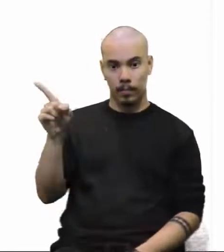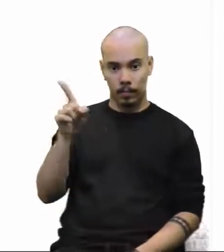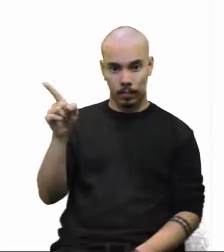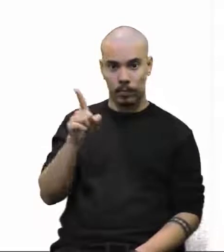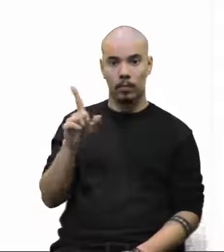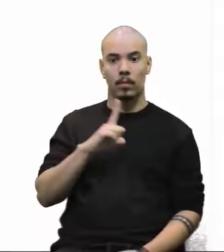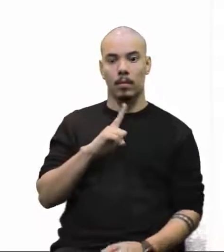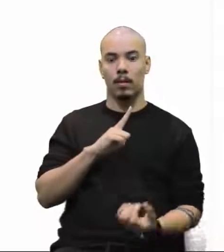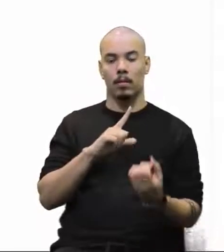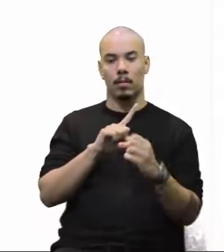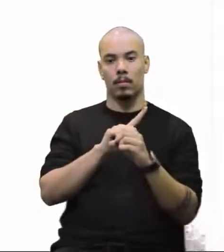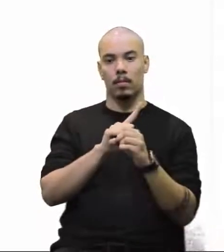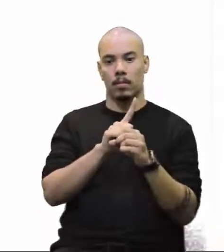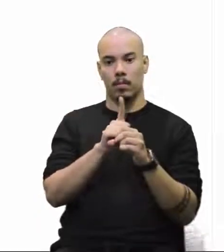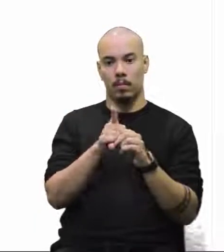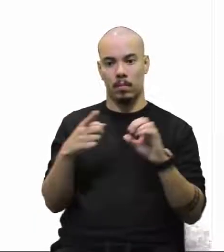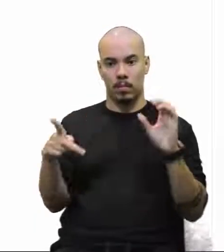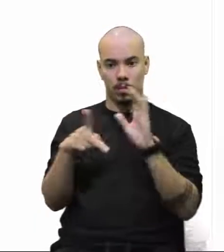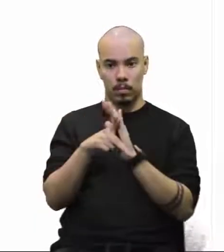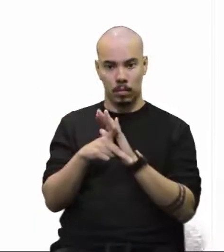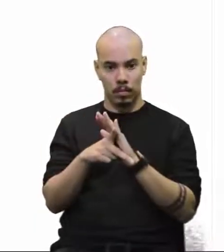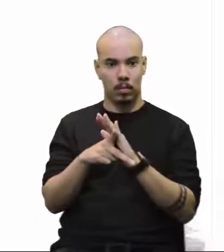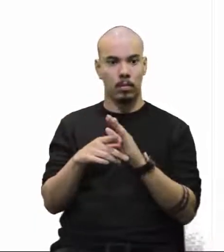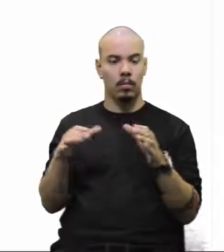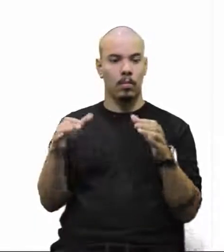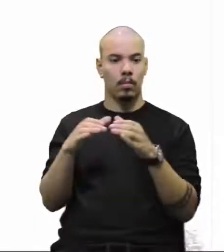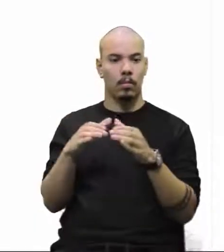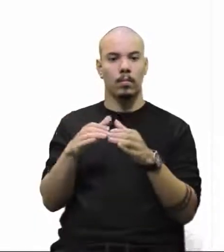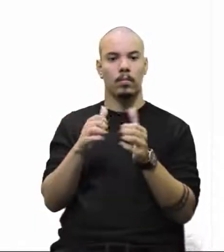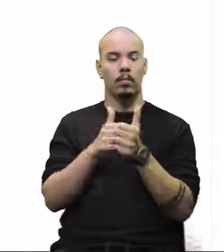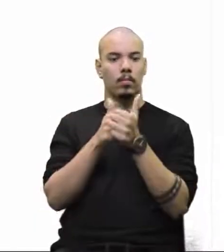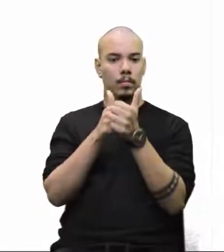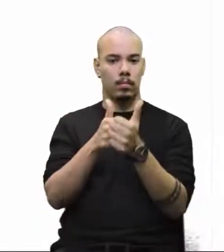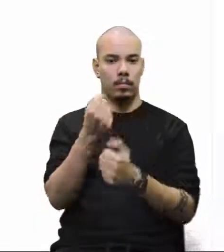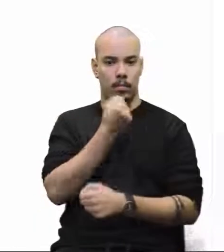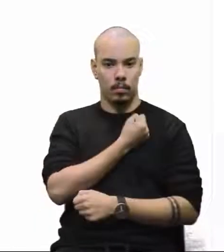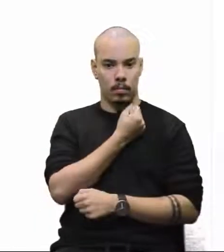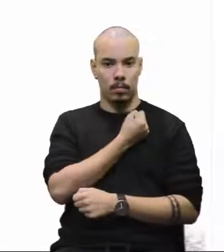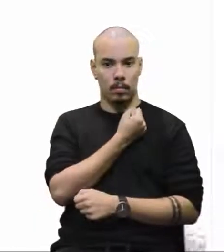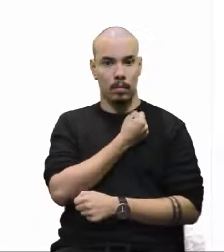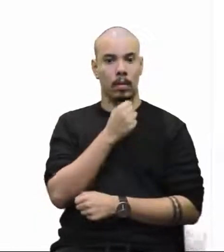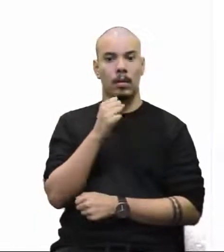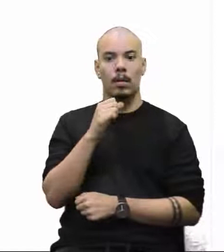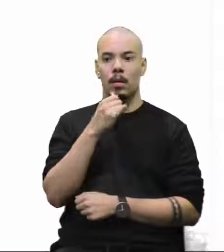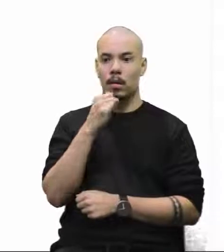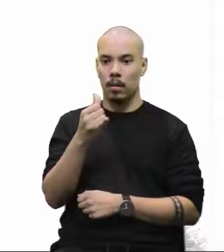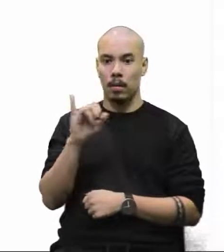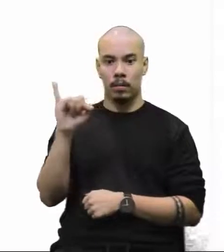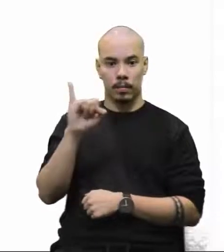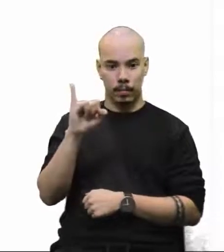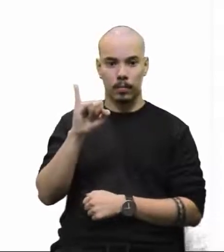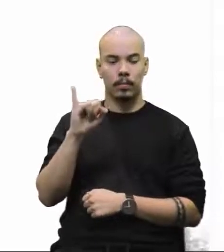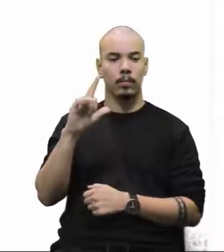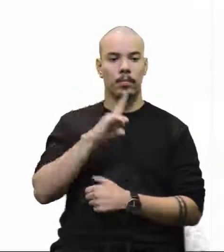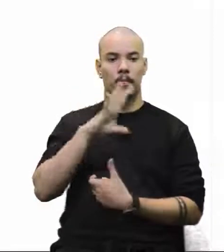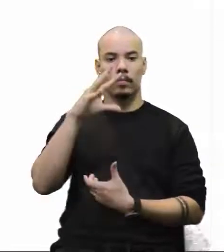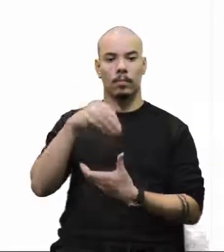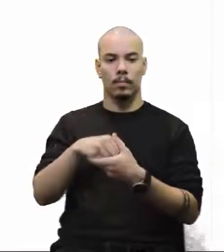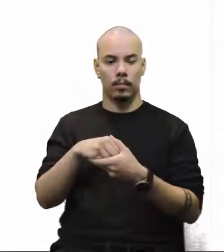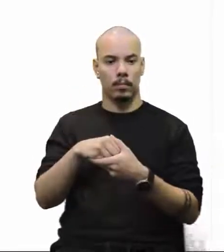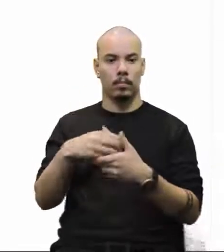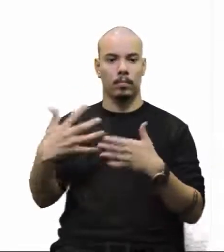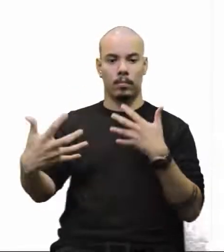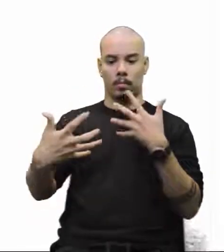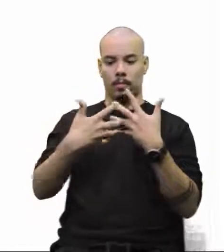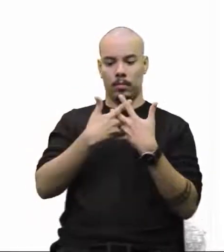condições, o ponteiro para na graduação correspondente ao valor da corrente elétrica I, que atravessa o amperímetro naquele